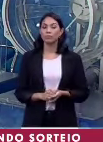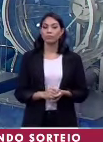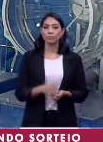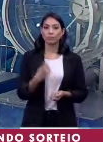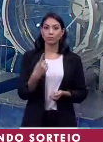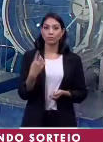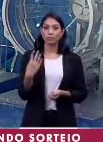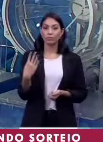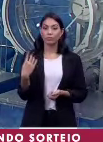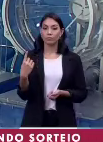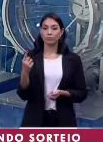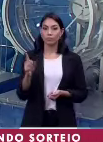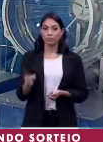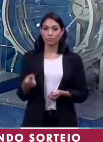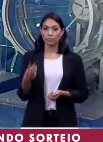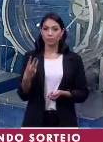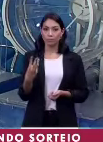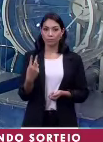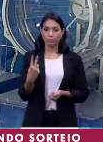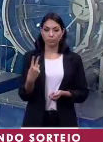de